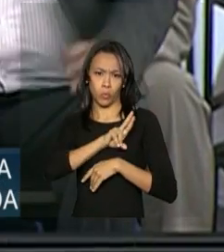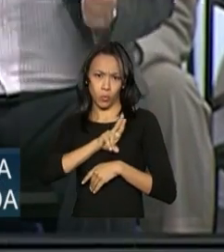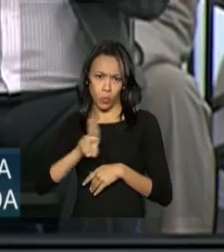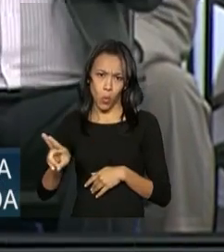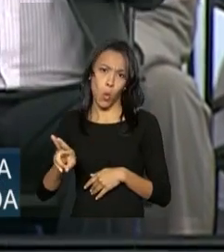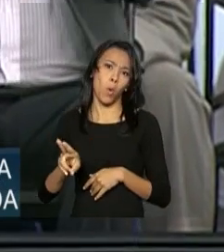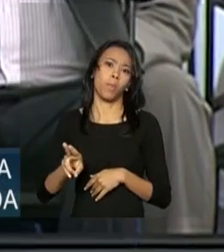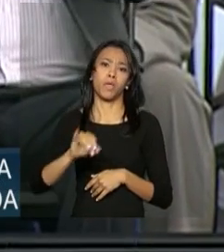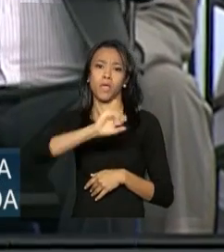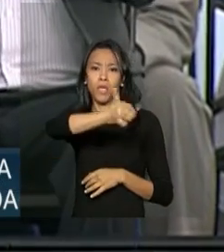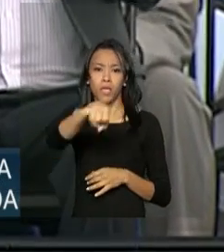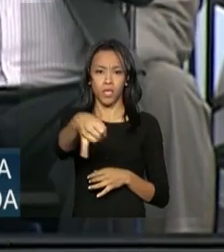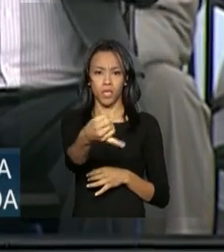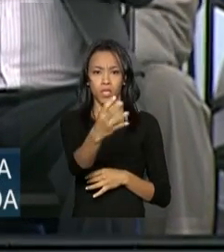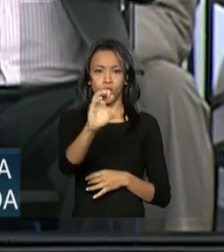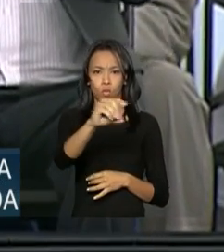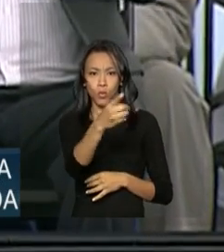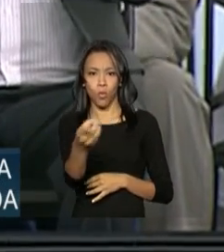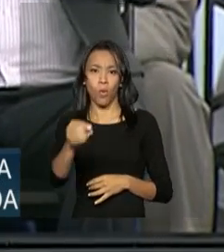Leão.